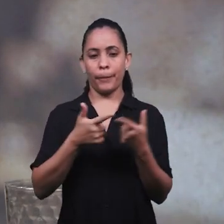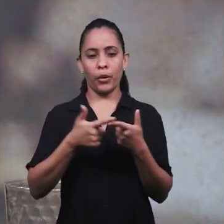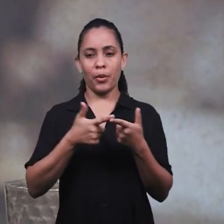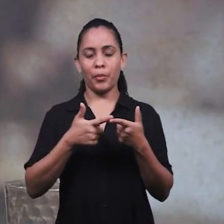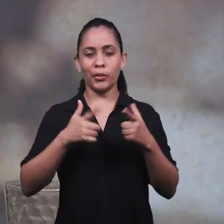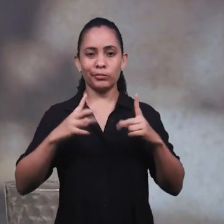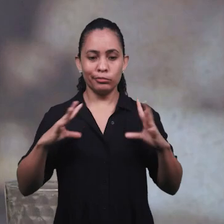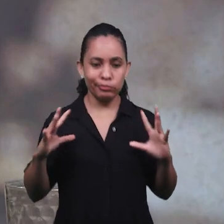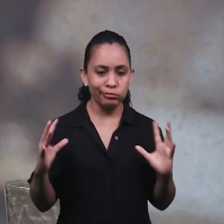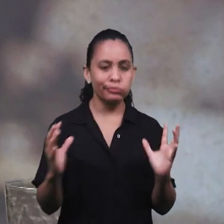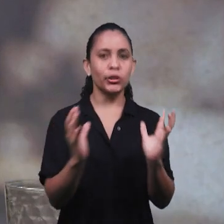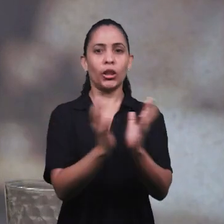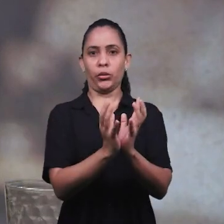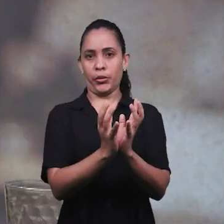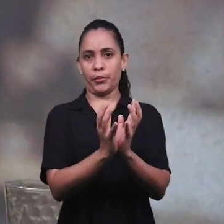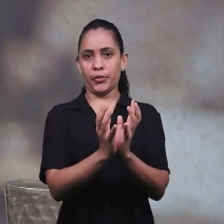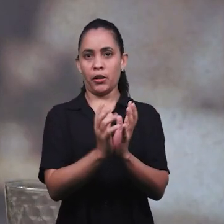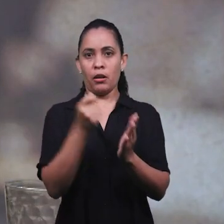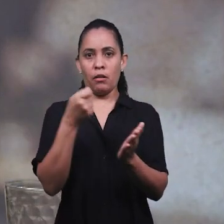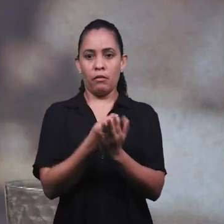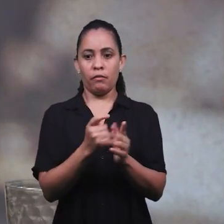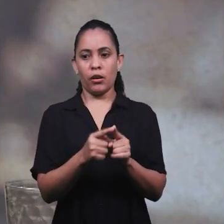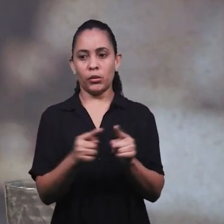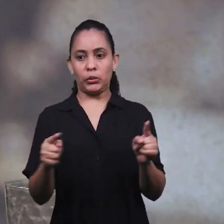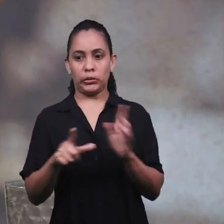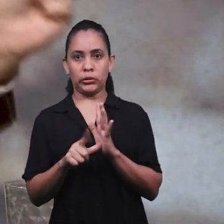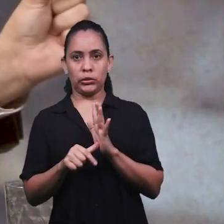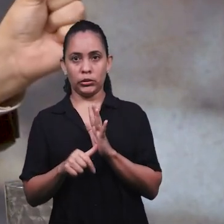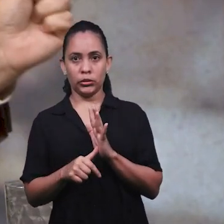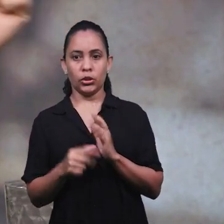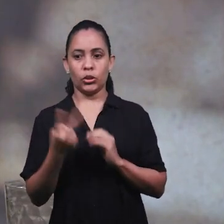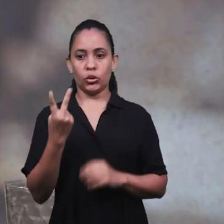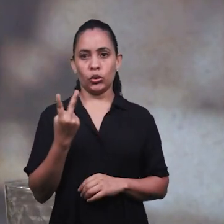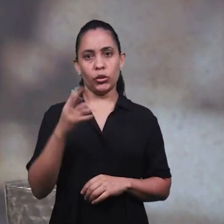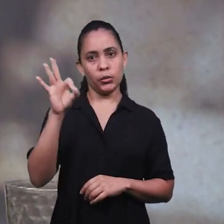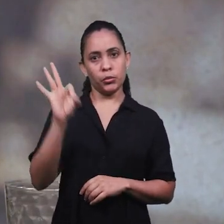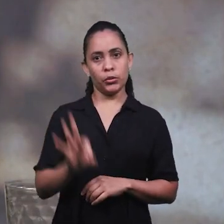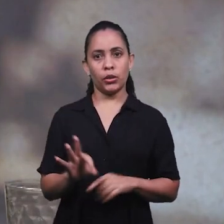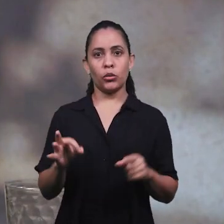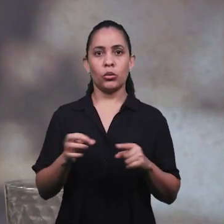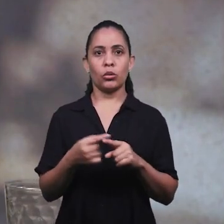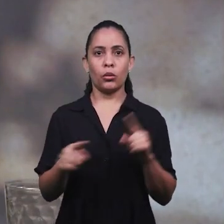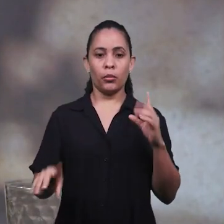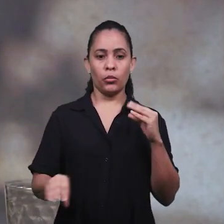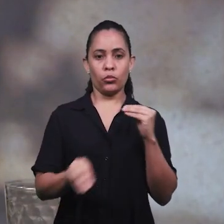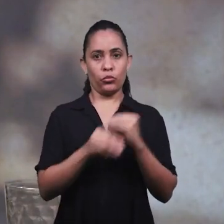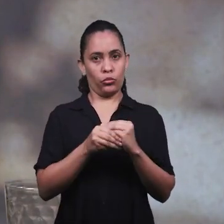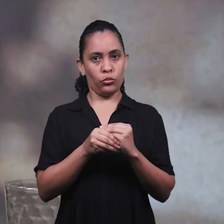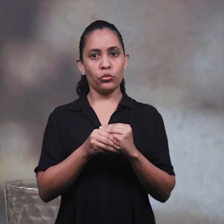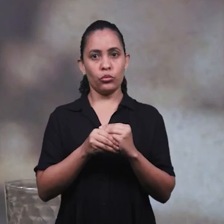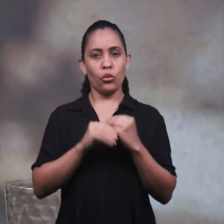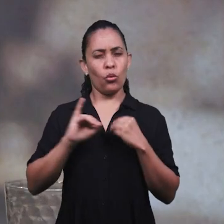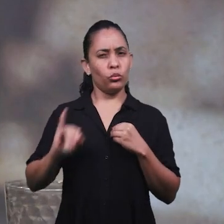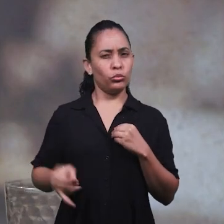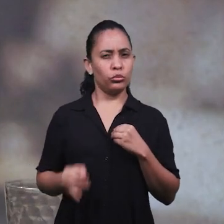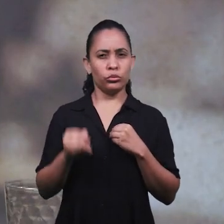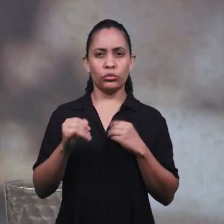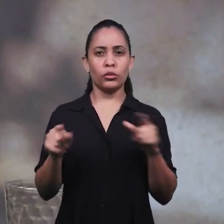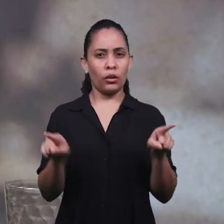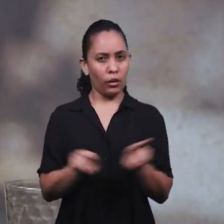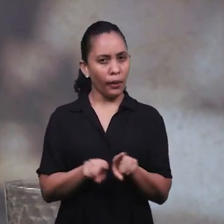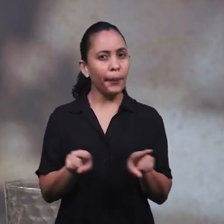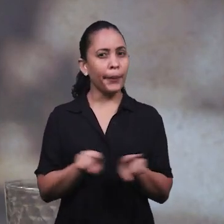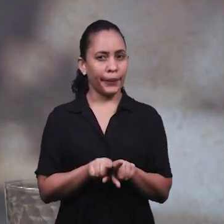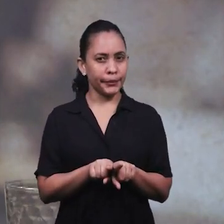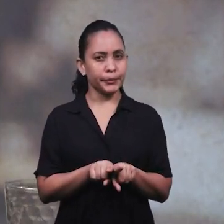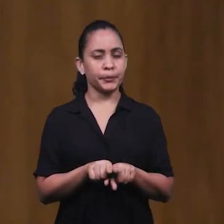essa cota com um valor alterado, com uma multa de até 2% e também com acréscimo de juros, que costuma ser de 1%